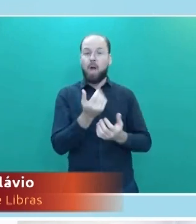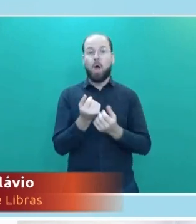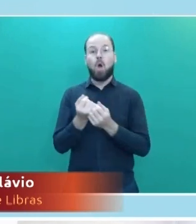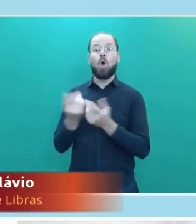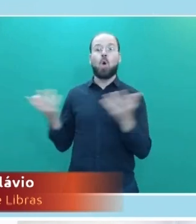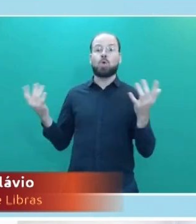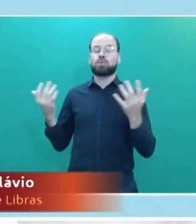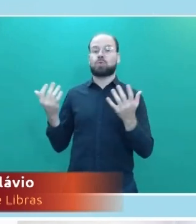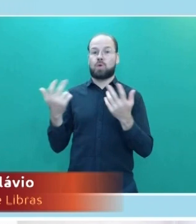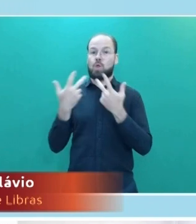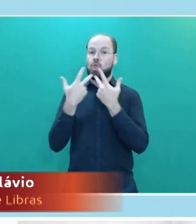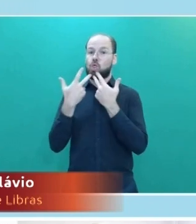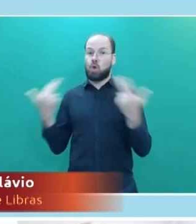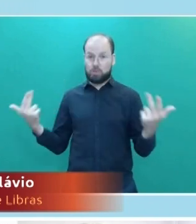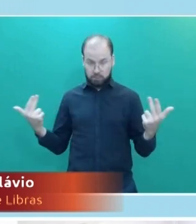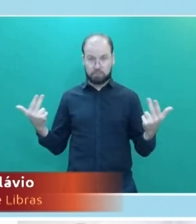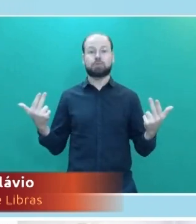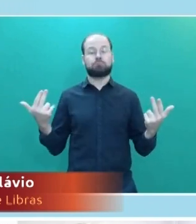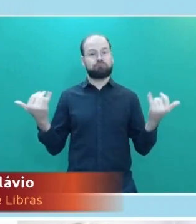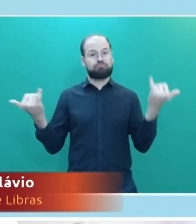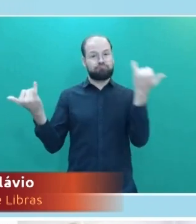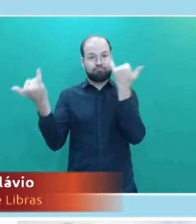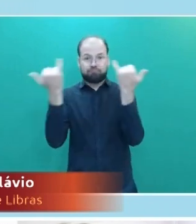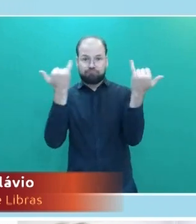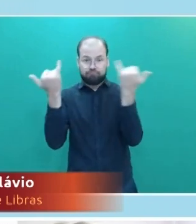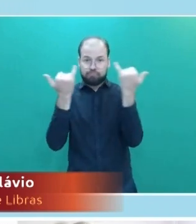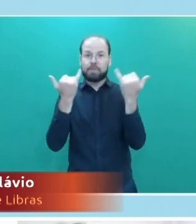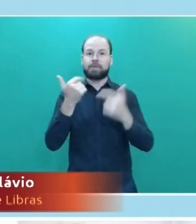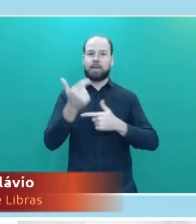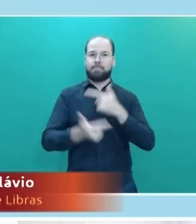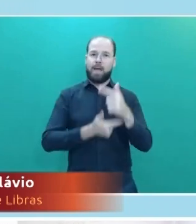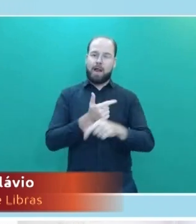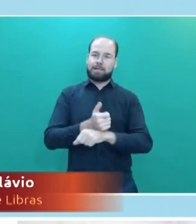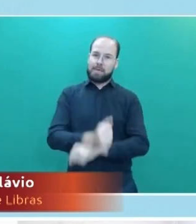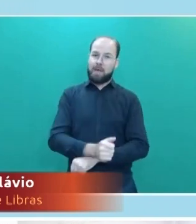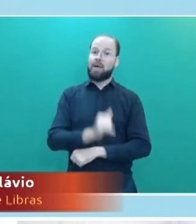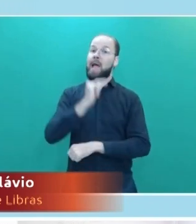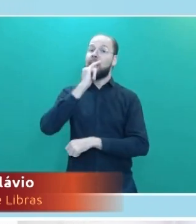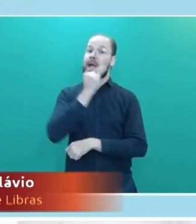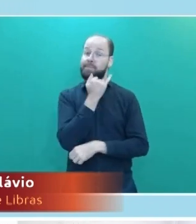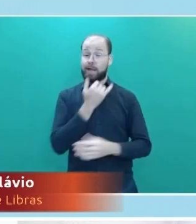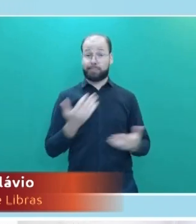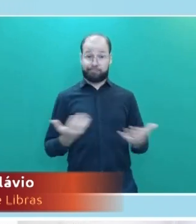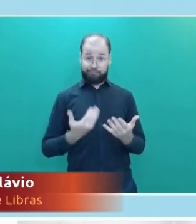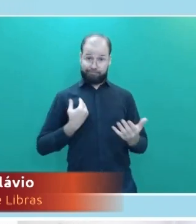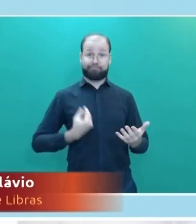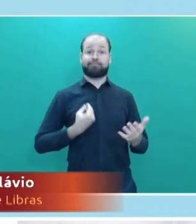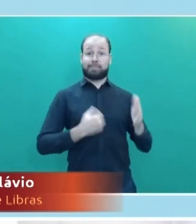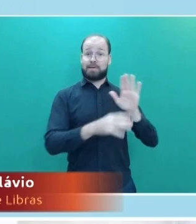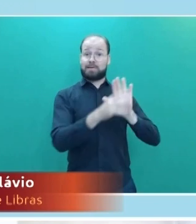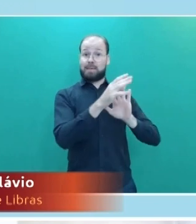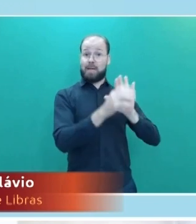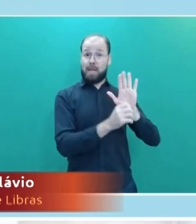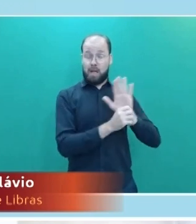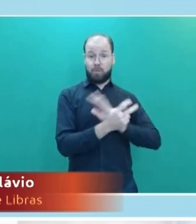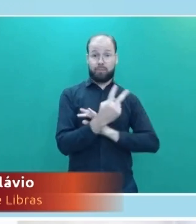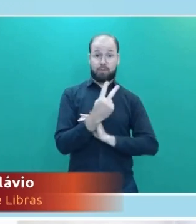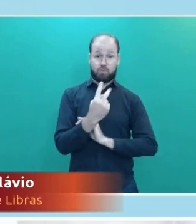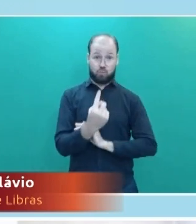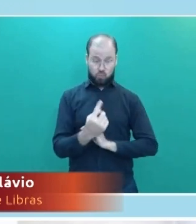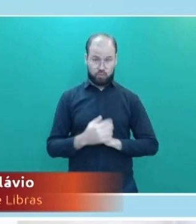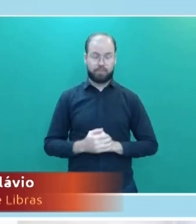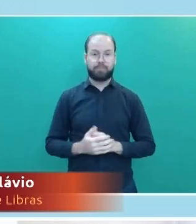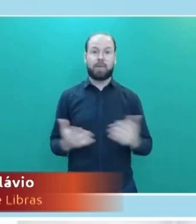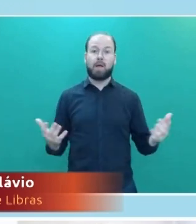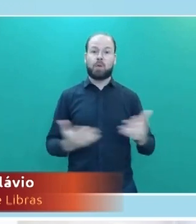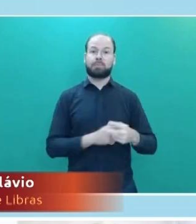de trabalho escravo, né? Lamentavelmente no século XXI. E nosso outro entrevistado é o Xavier Plassat,